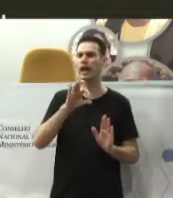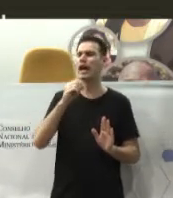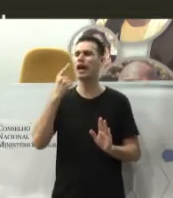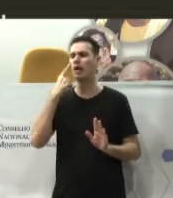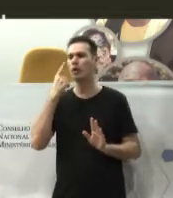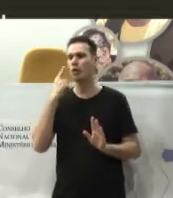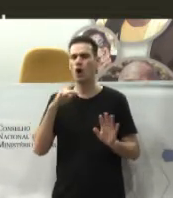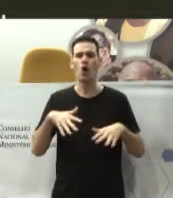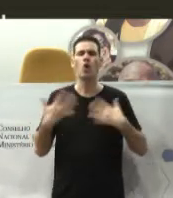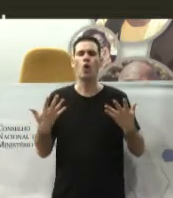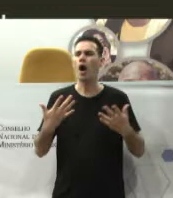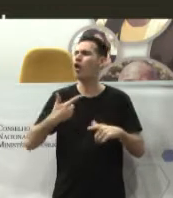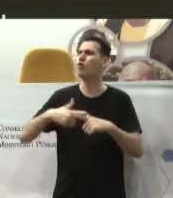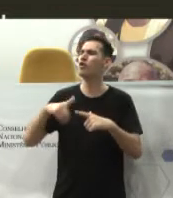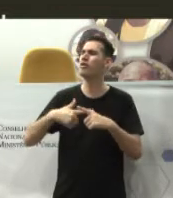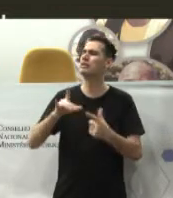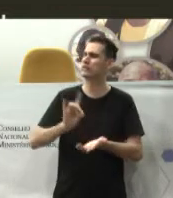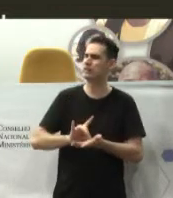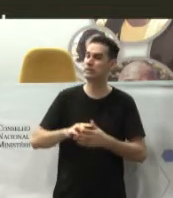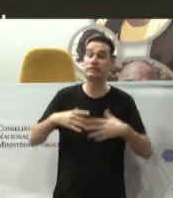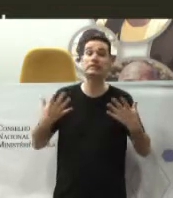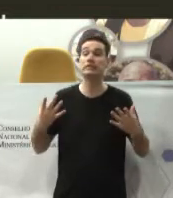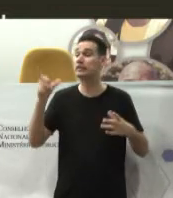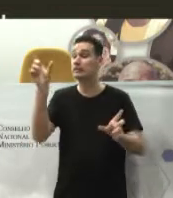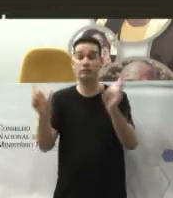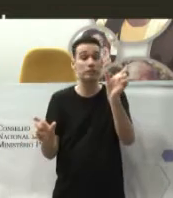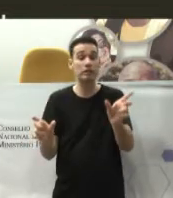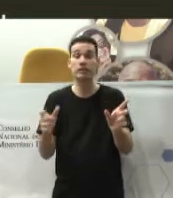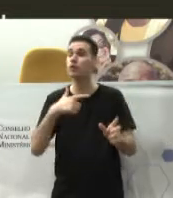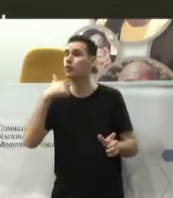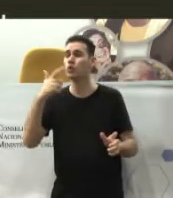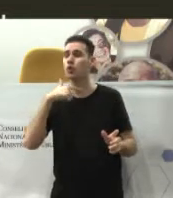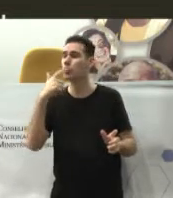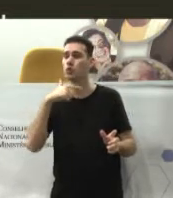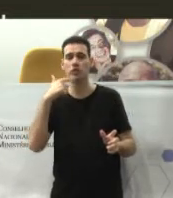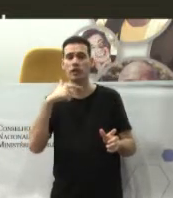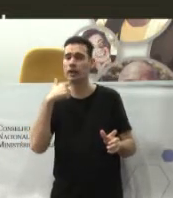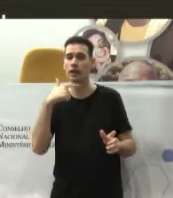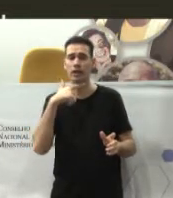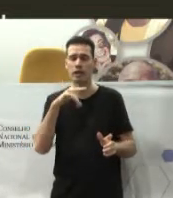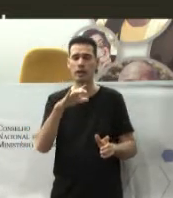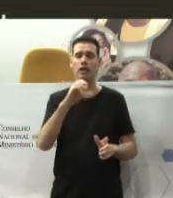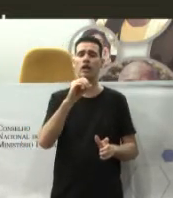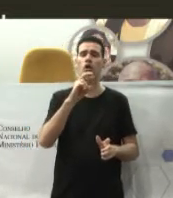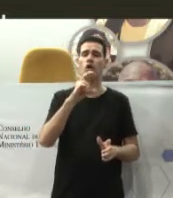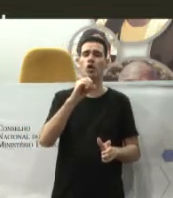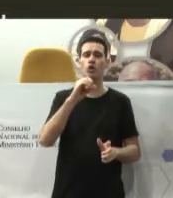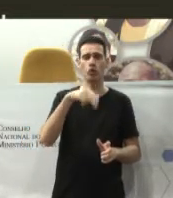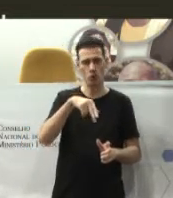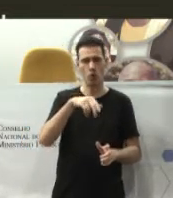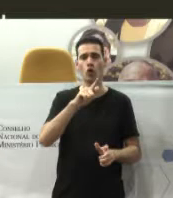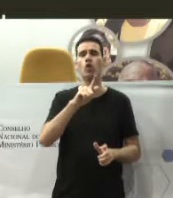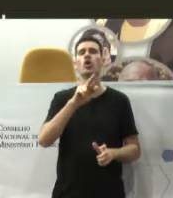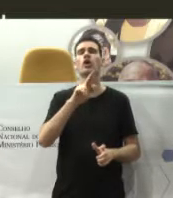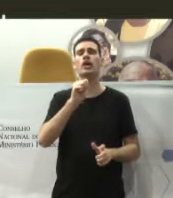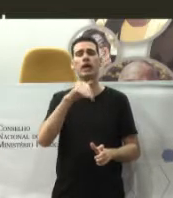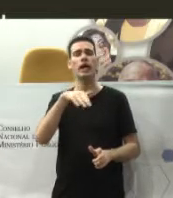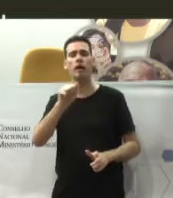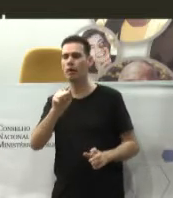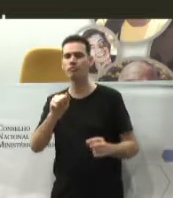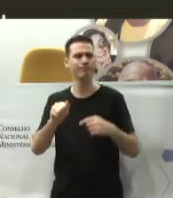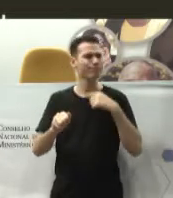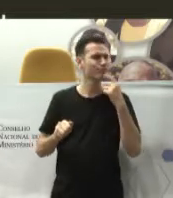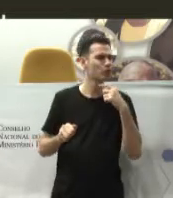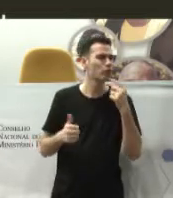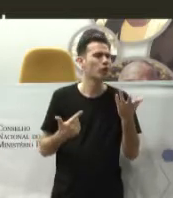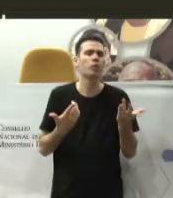dissessem qual era o problema. Por que que vocês não conseguem me dar um cronograma? Por que que a gente não consegue conversar isso?